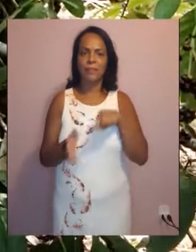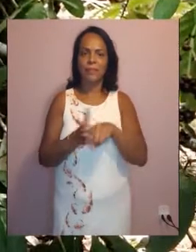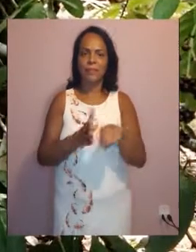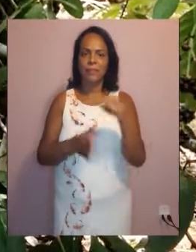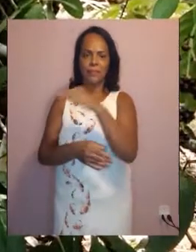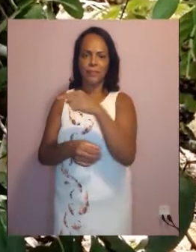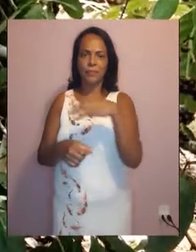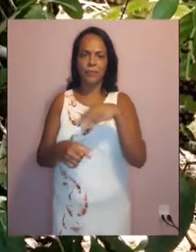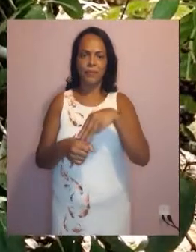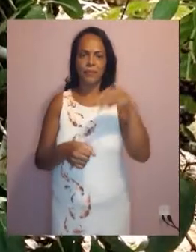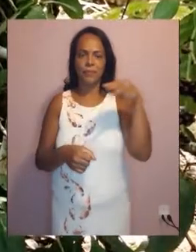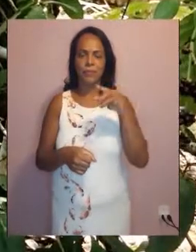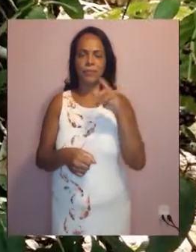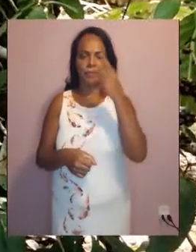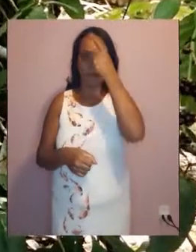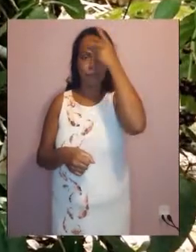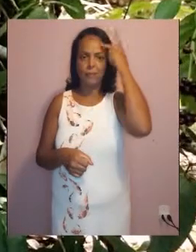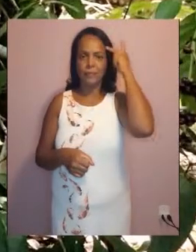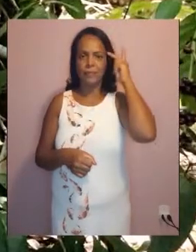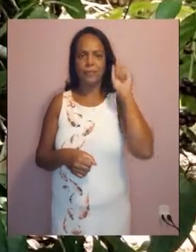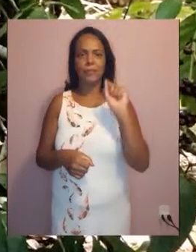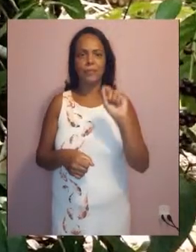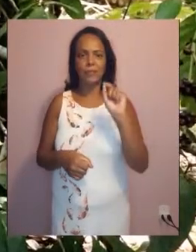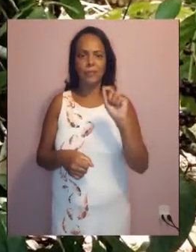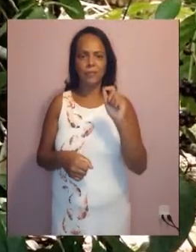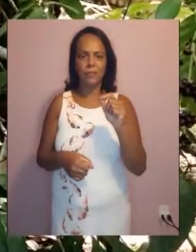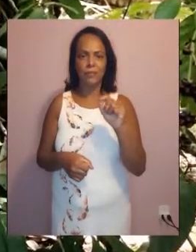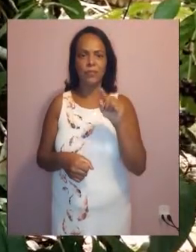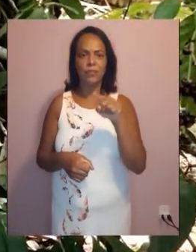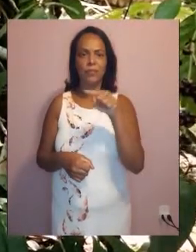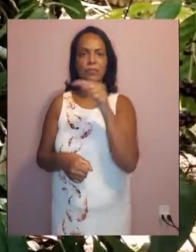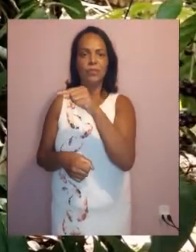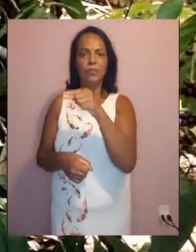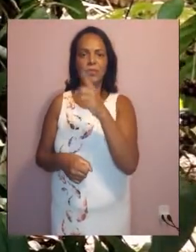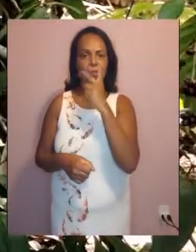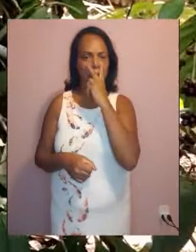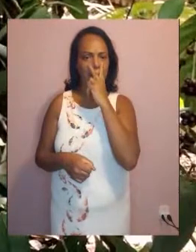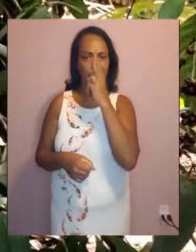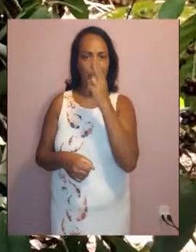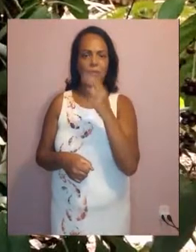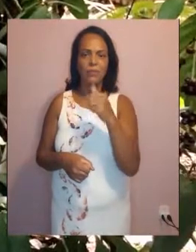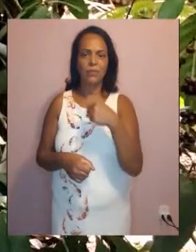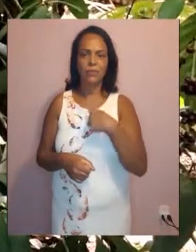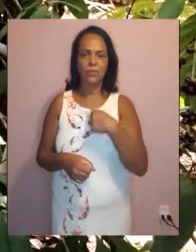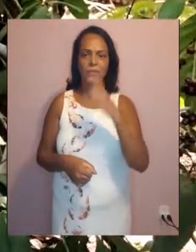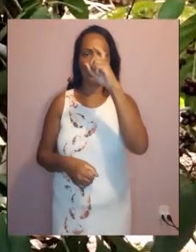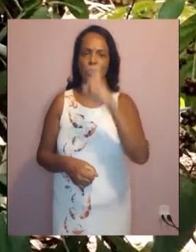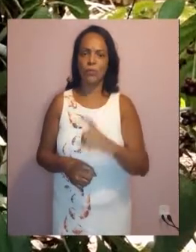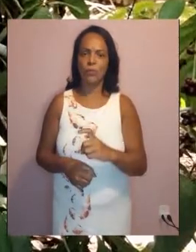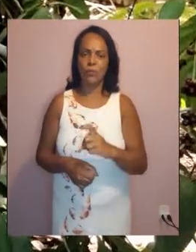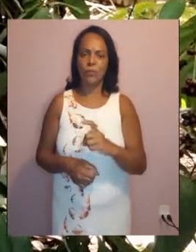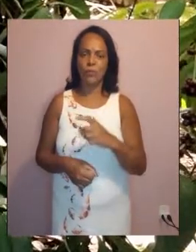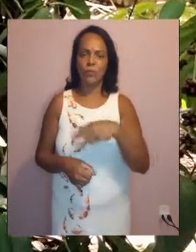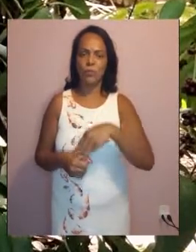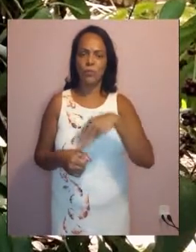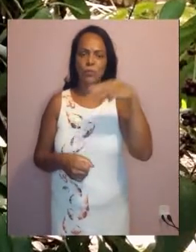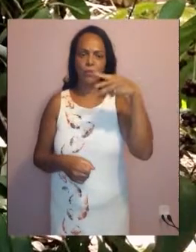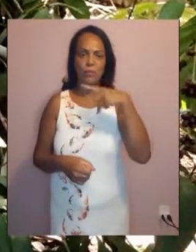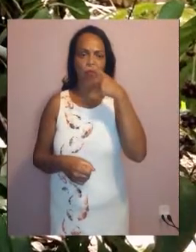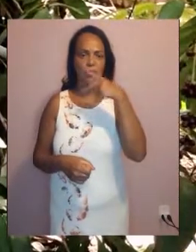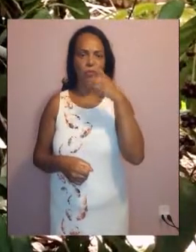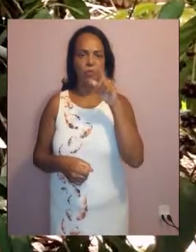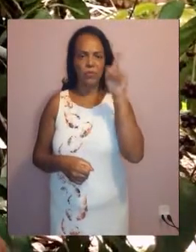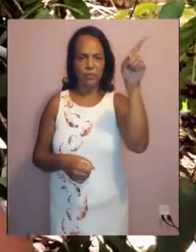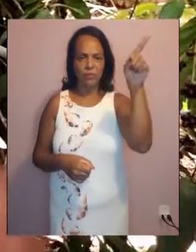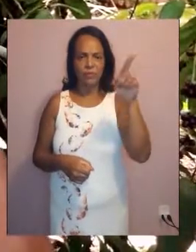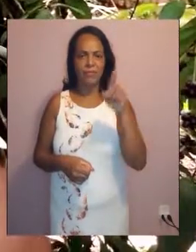única coisa que ele encontrou foi isso. Para mim, a senhora é uma deusa universal. Até porque ele